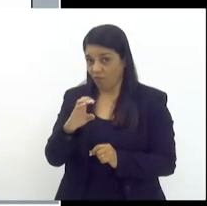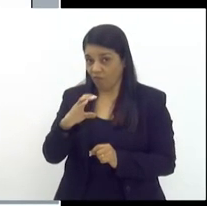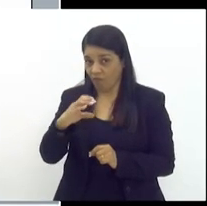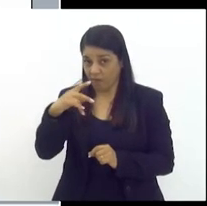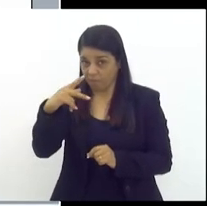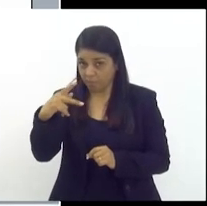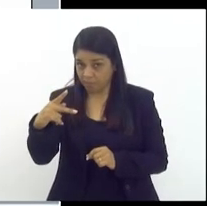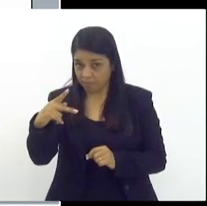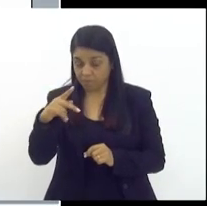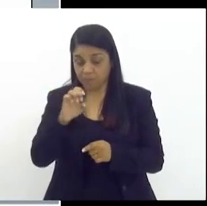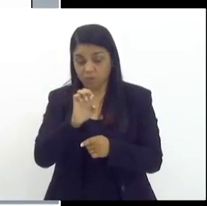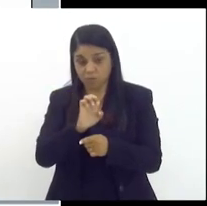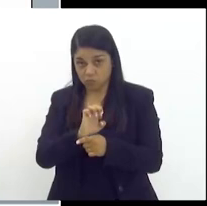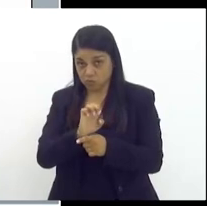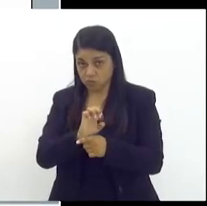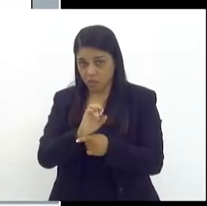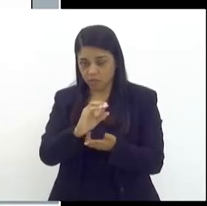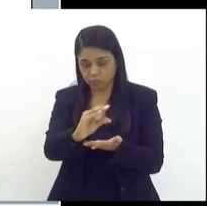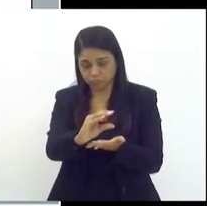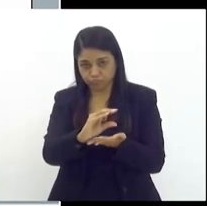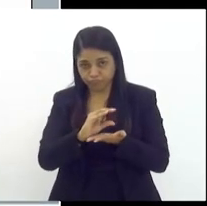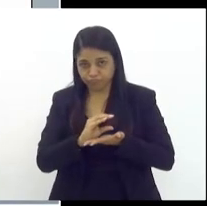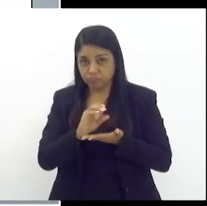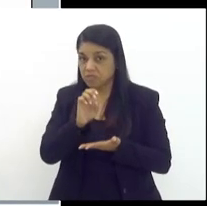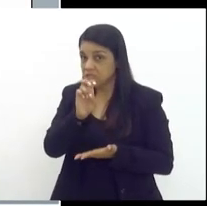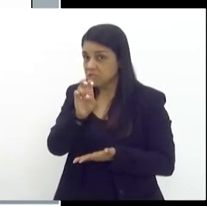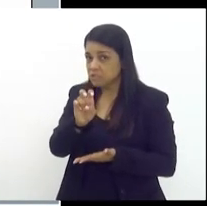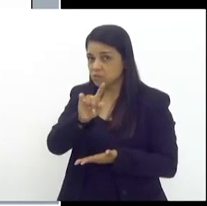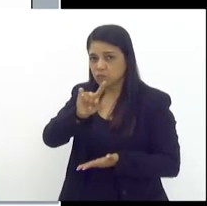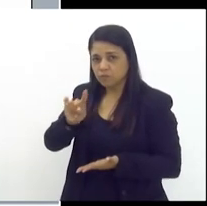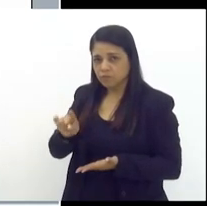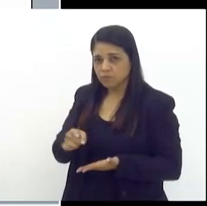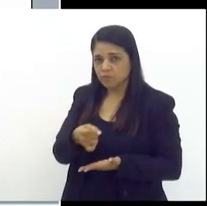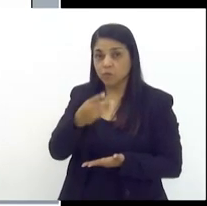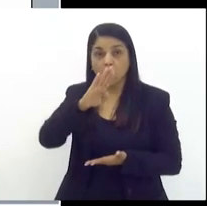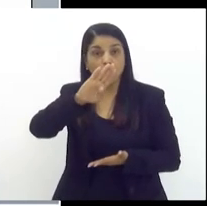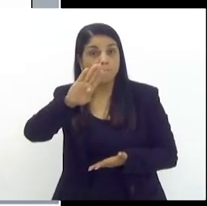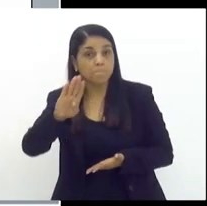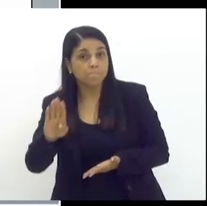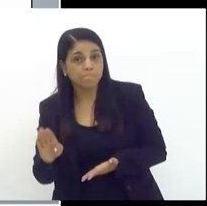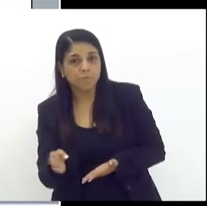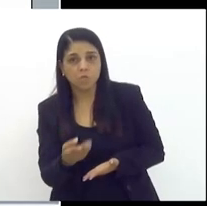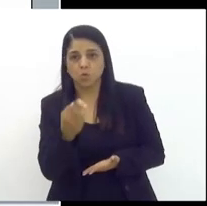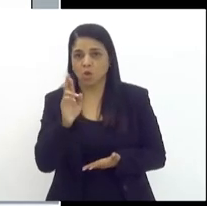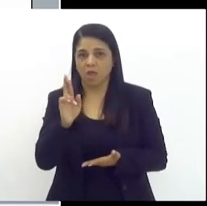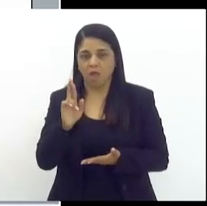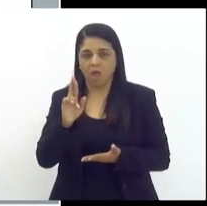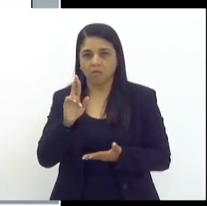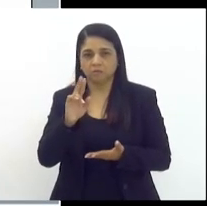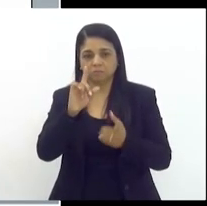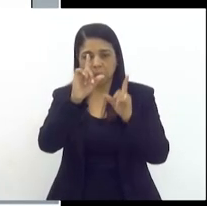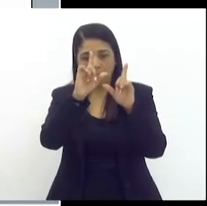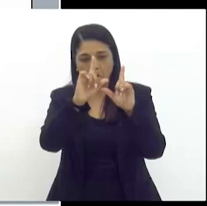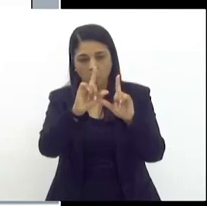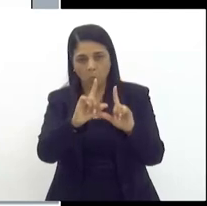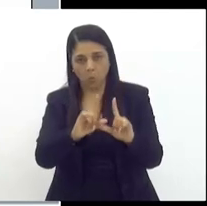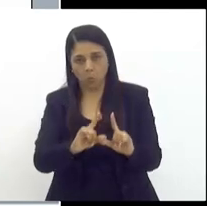ao estado algo como cinco,5 bilhões de reais vai para o ralo acaba